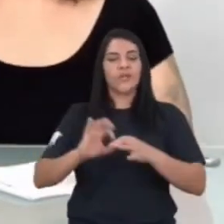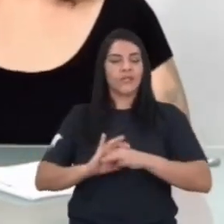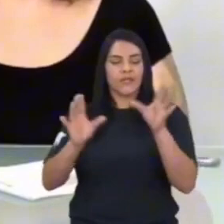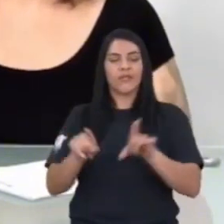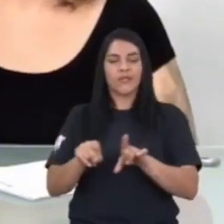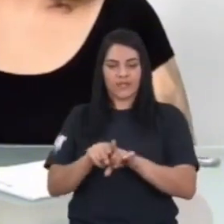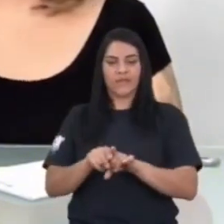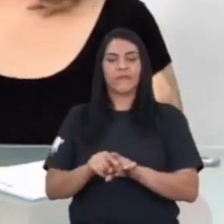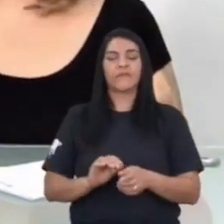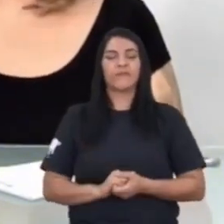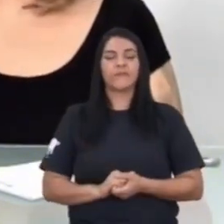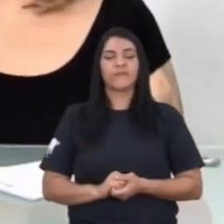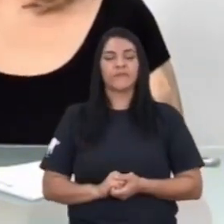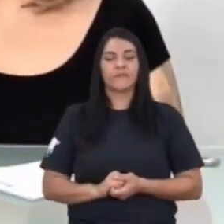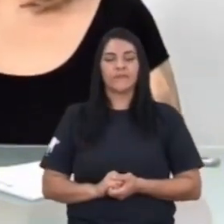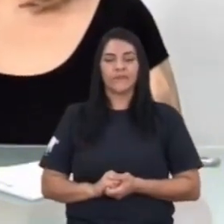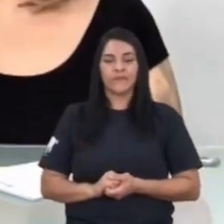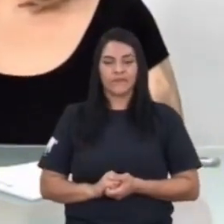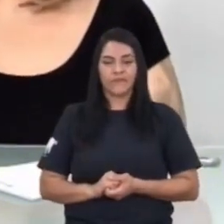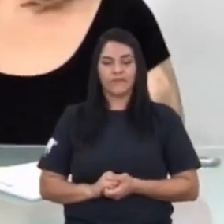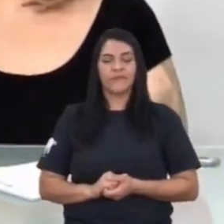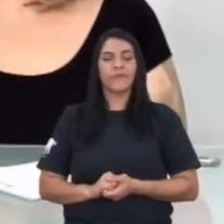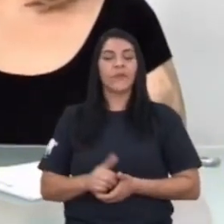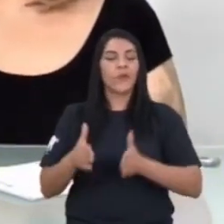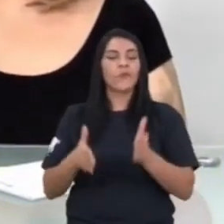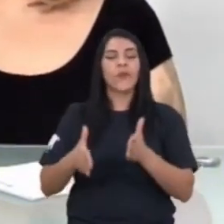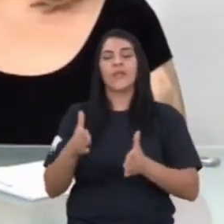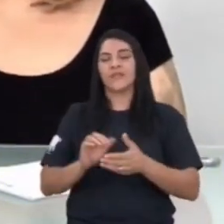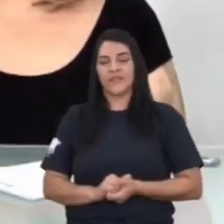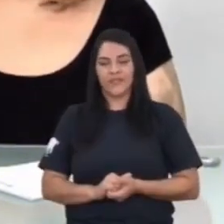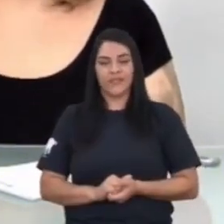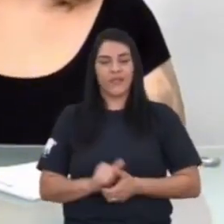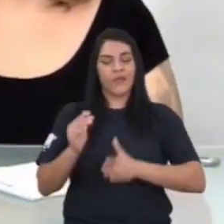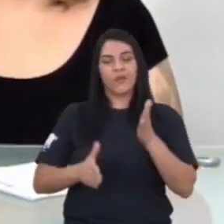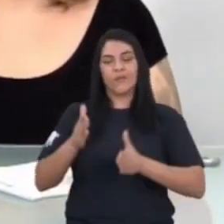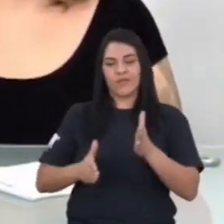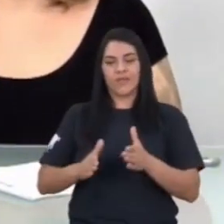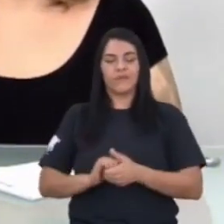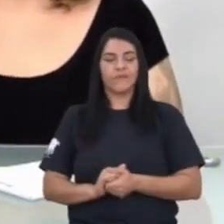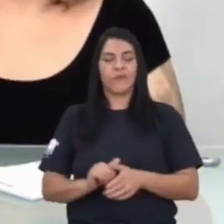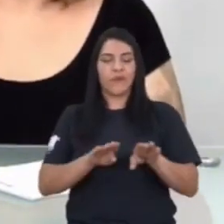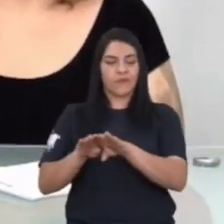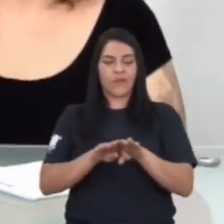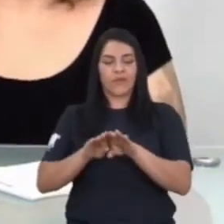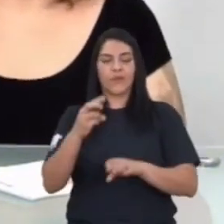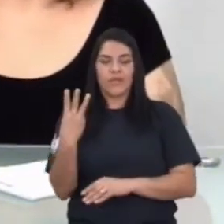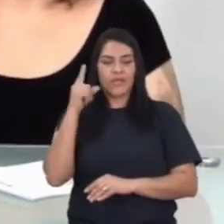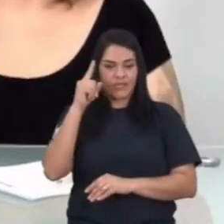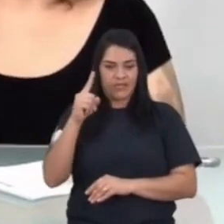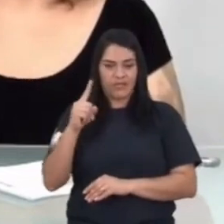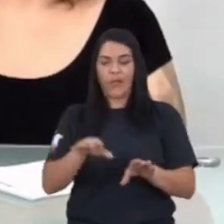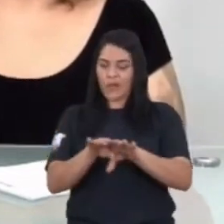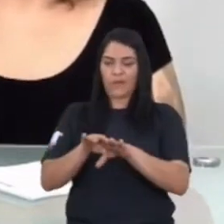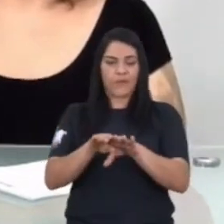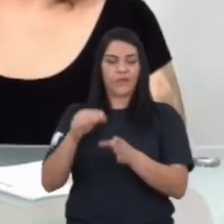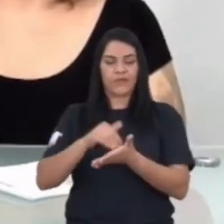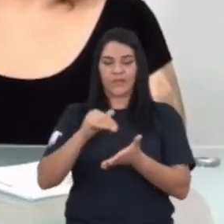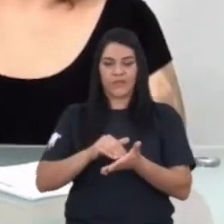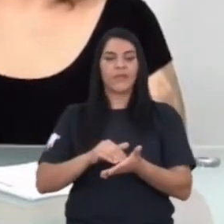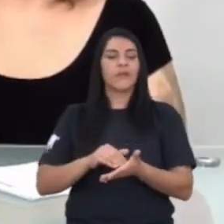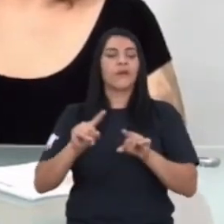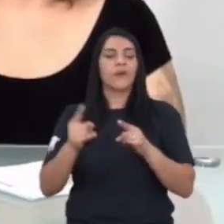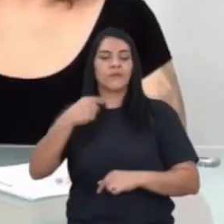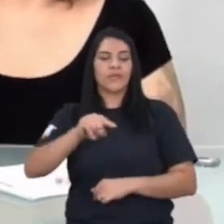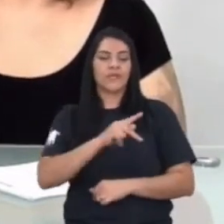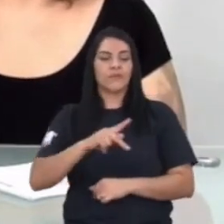a tarefa desse grupo de aulas, tá bom? Quanto aos prazos, tá? Os prazos, assim, por padrão, são 3 dias, tá? Isso é um padrão, secretaria aqui, Seduc. Mas